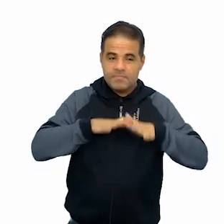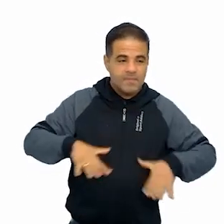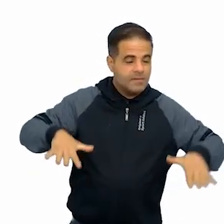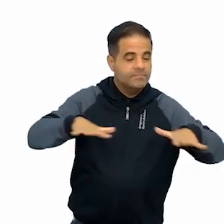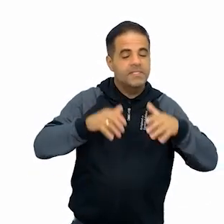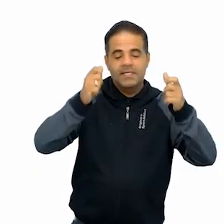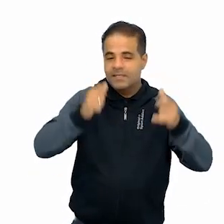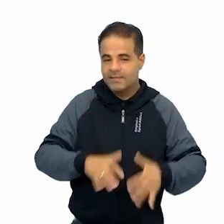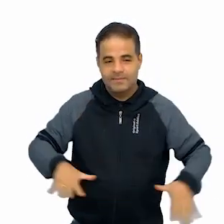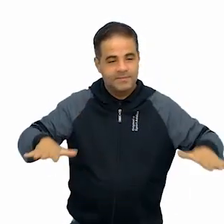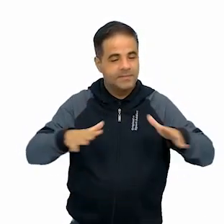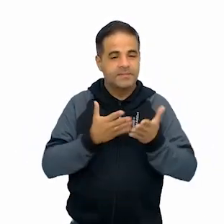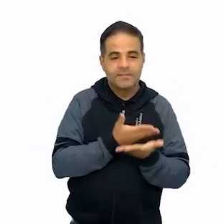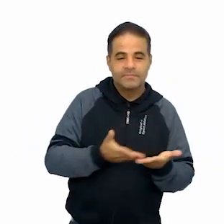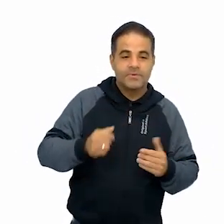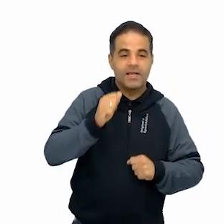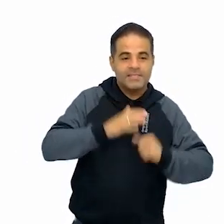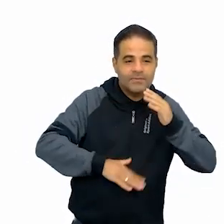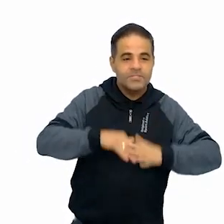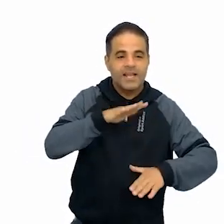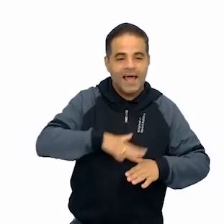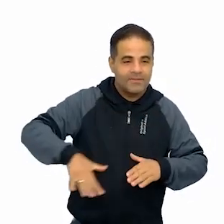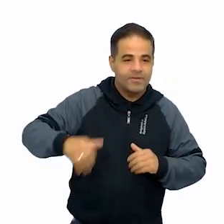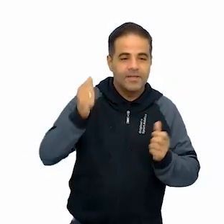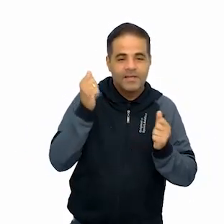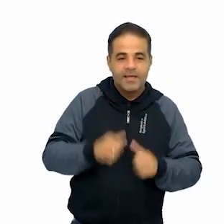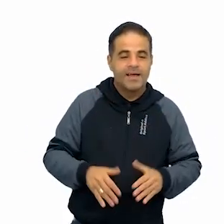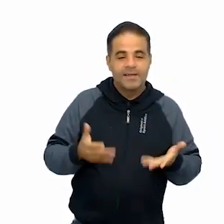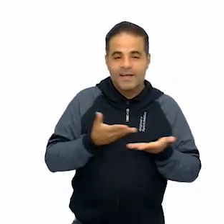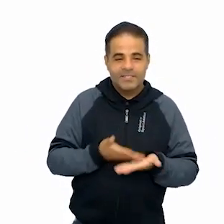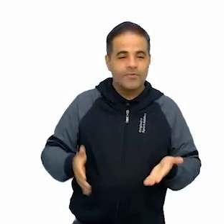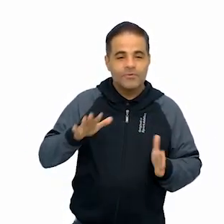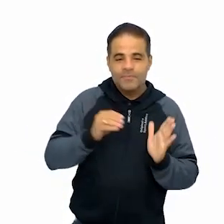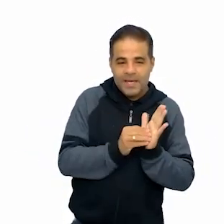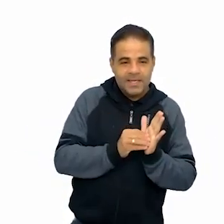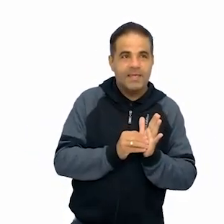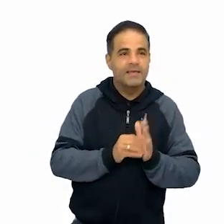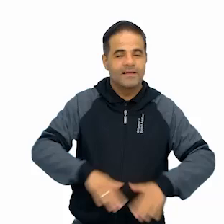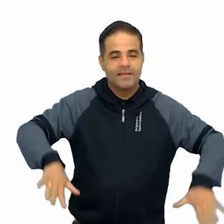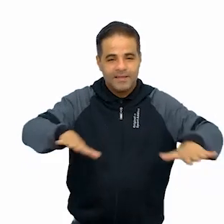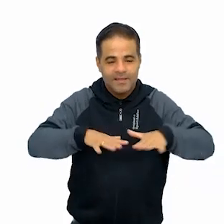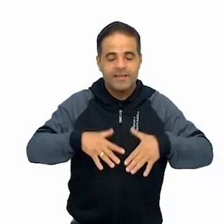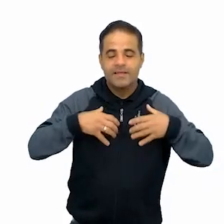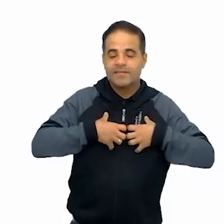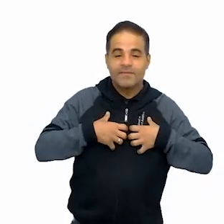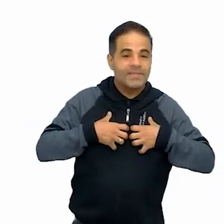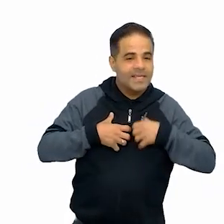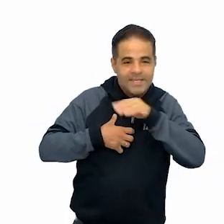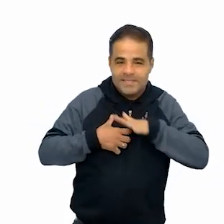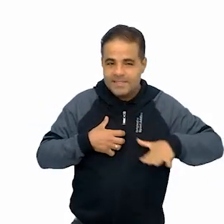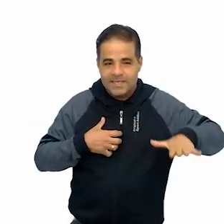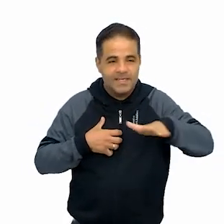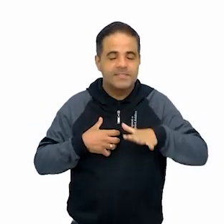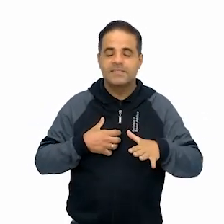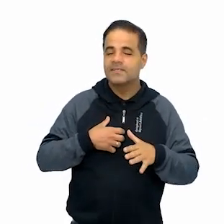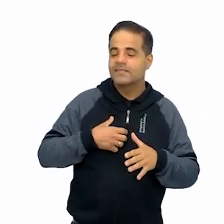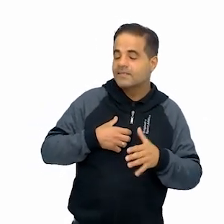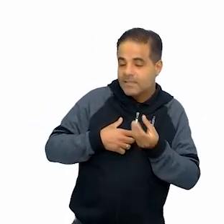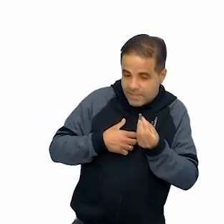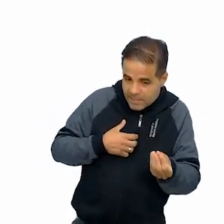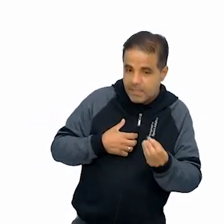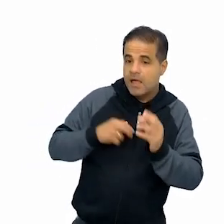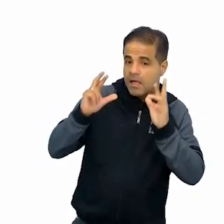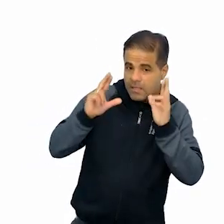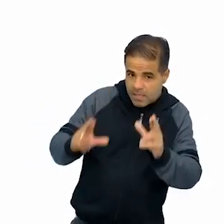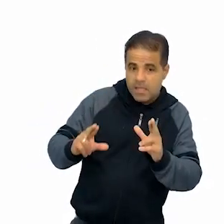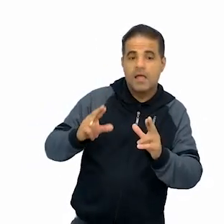para ajudar na construção de sentidos. E é preciso que compreendam os termos distribuição geográfica